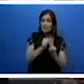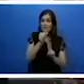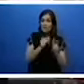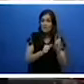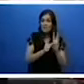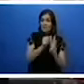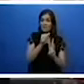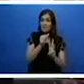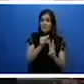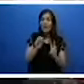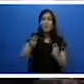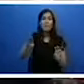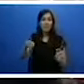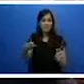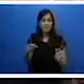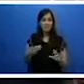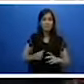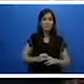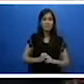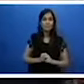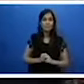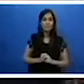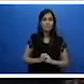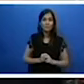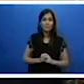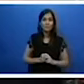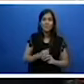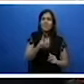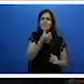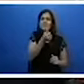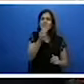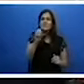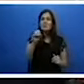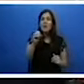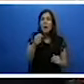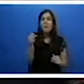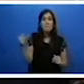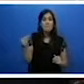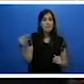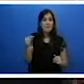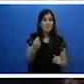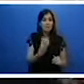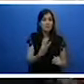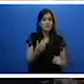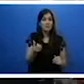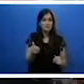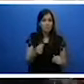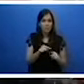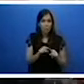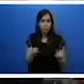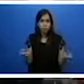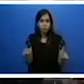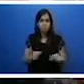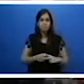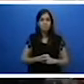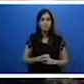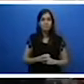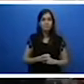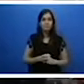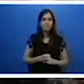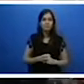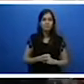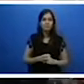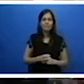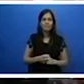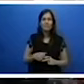dezena, centena, unidade de milhar. 60 menos 36. Passo o traço, vamos lá. Como eu